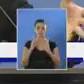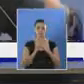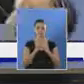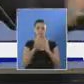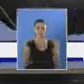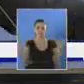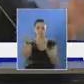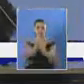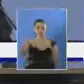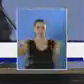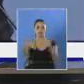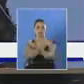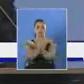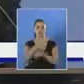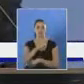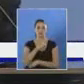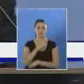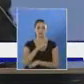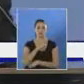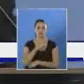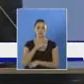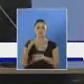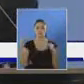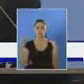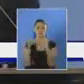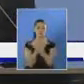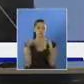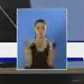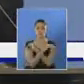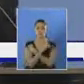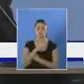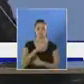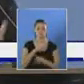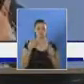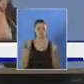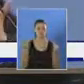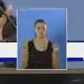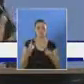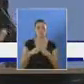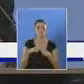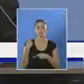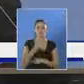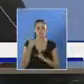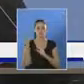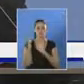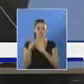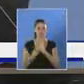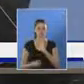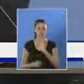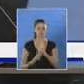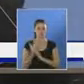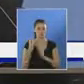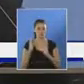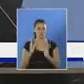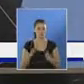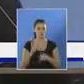à Avenida General Carneiro. Por causa disso, nós apresentamos um projeto, juntamente com